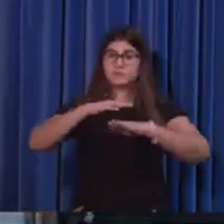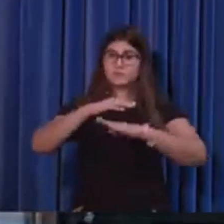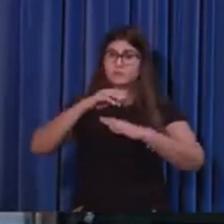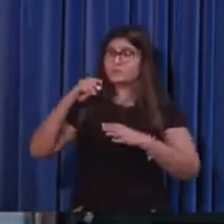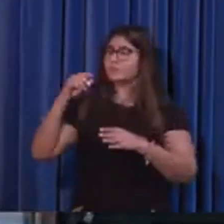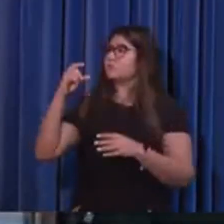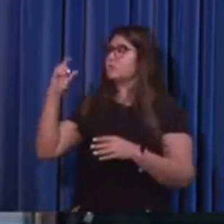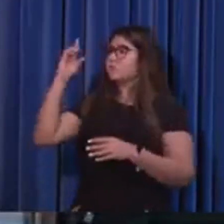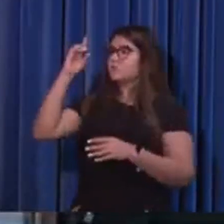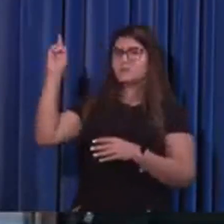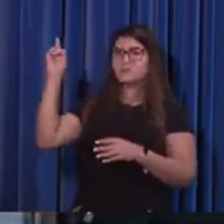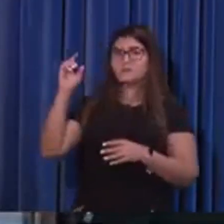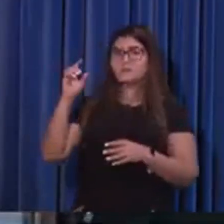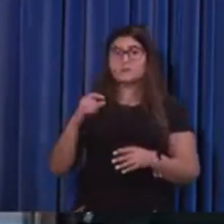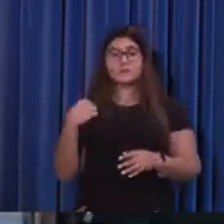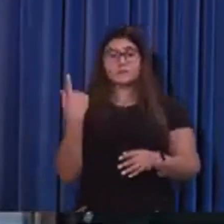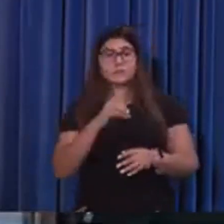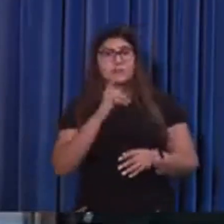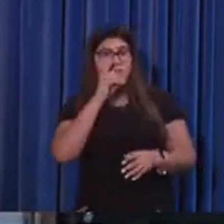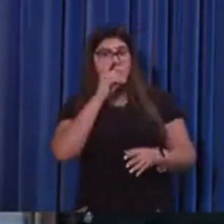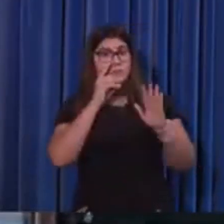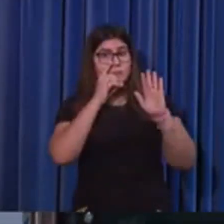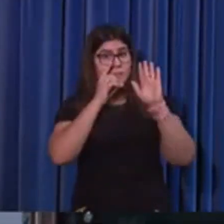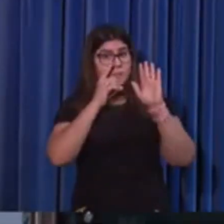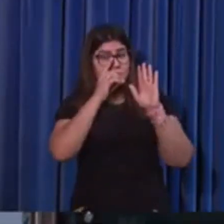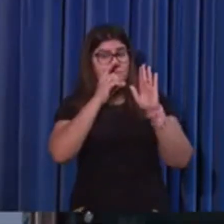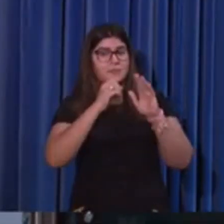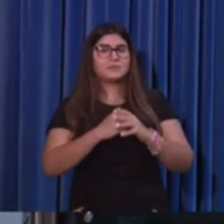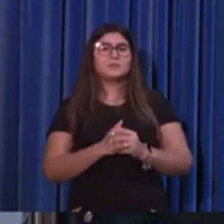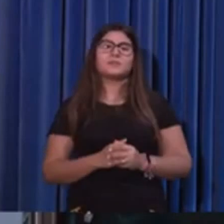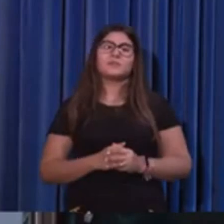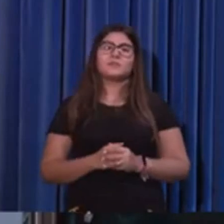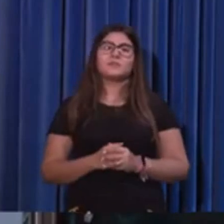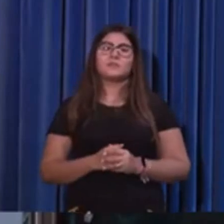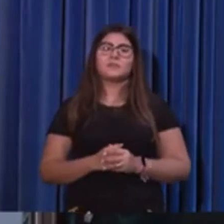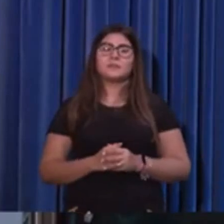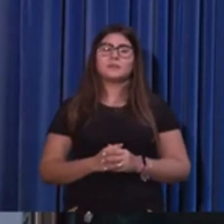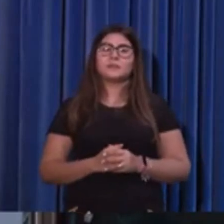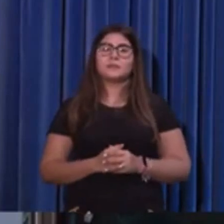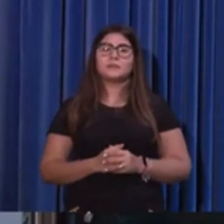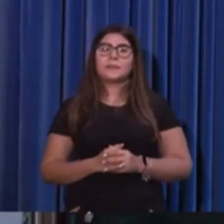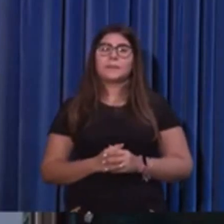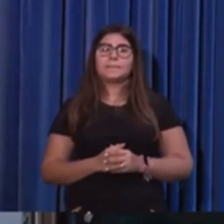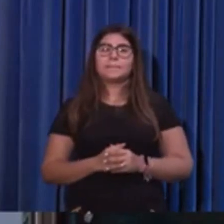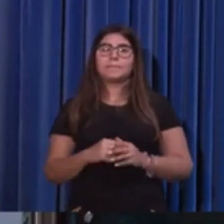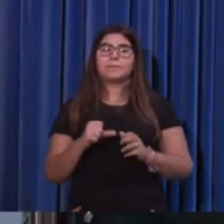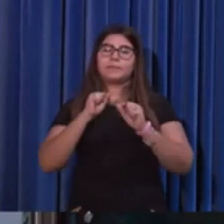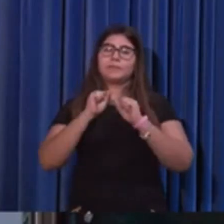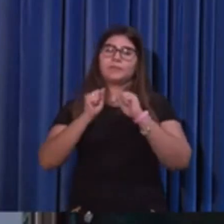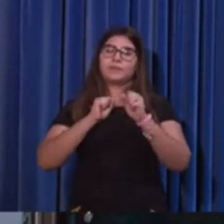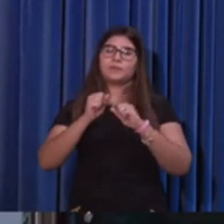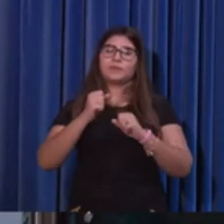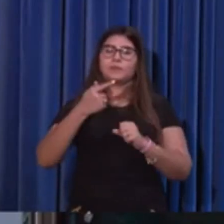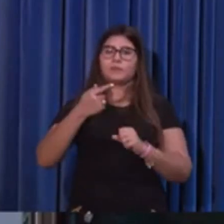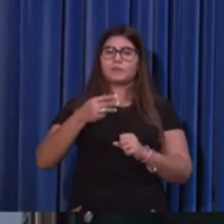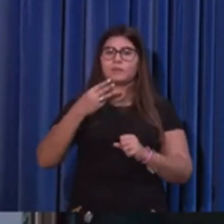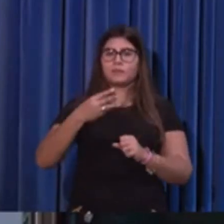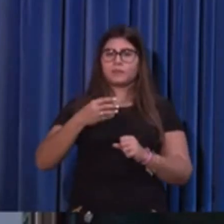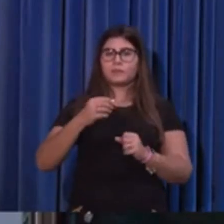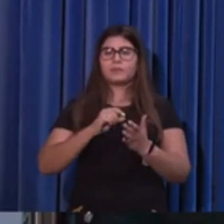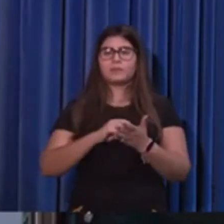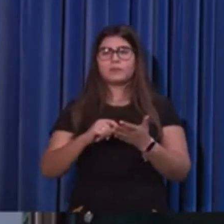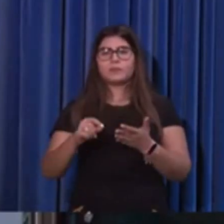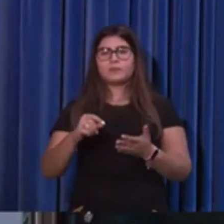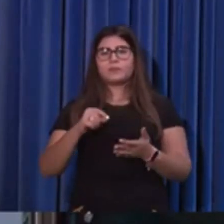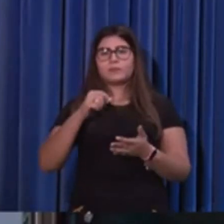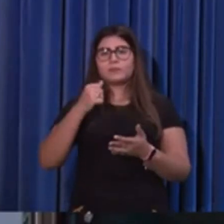eu atinei para o fim do ímpio, Salmo 73, versículos 16 e 17.